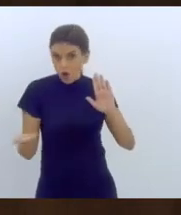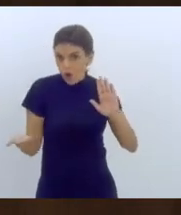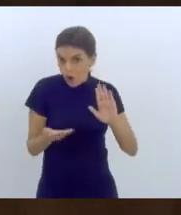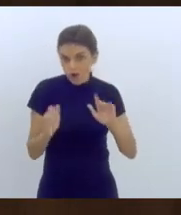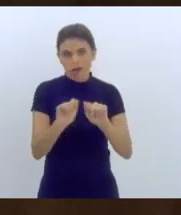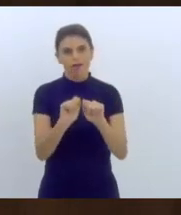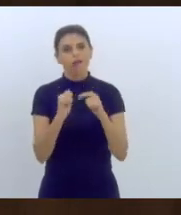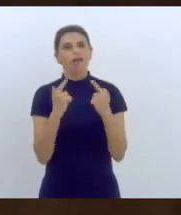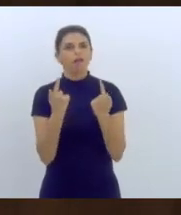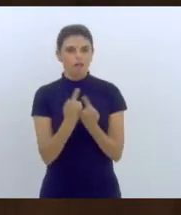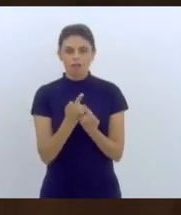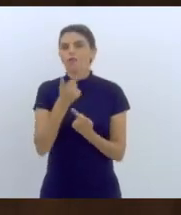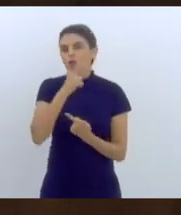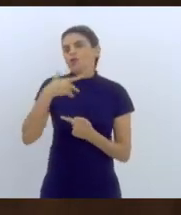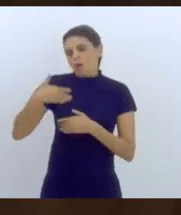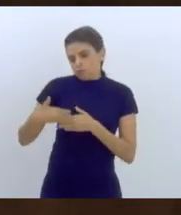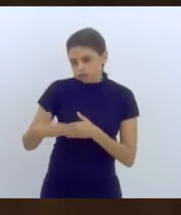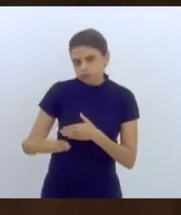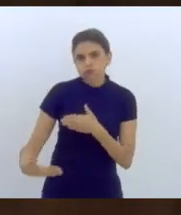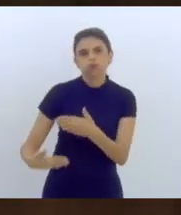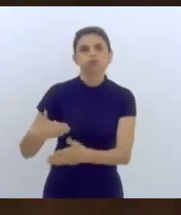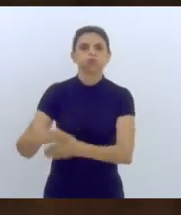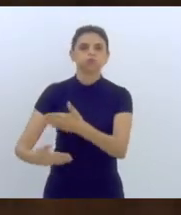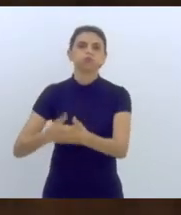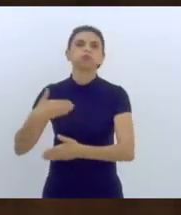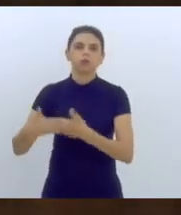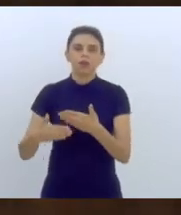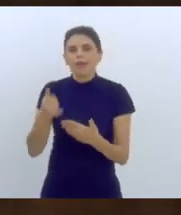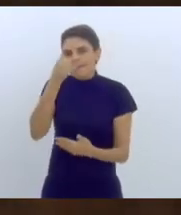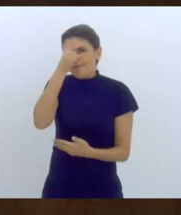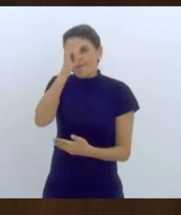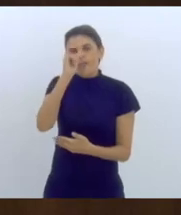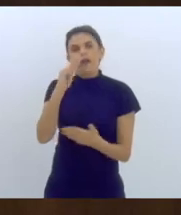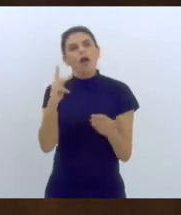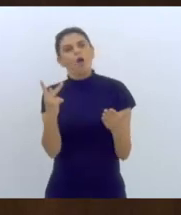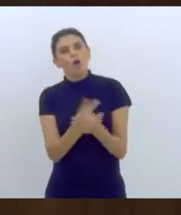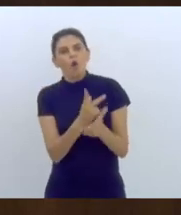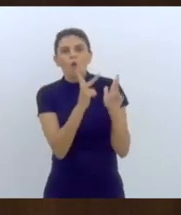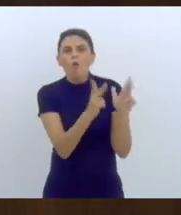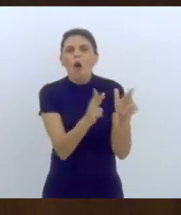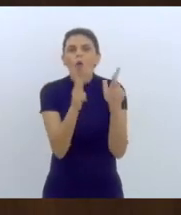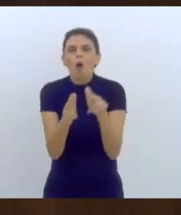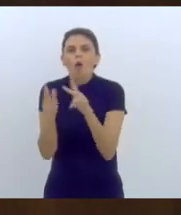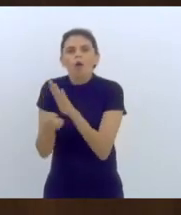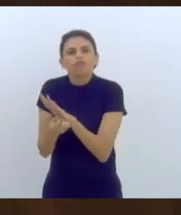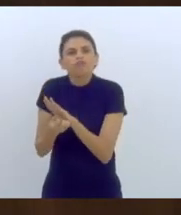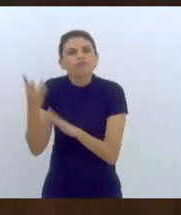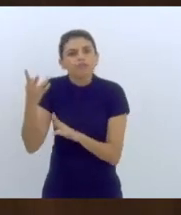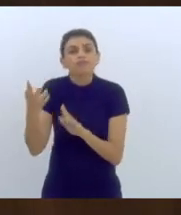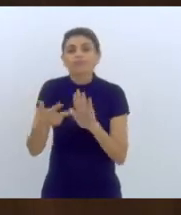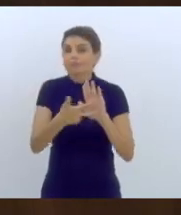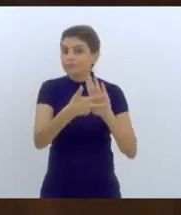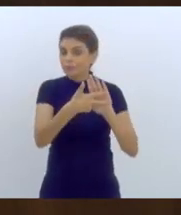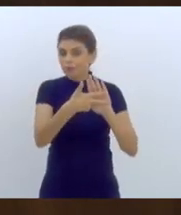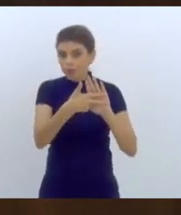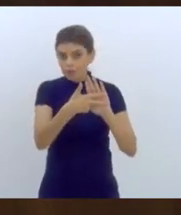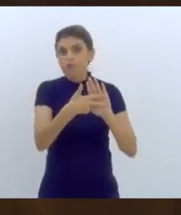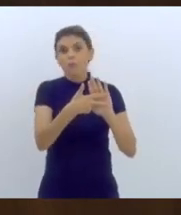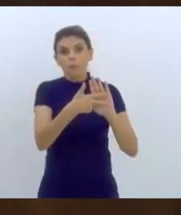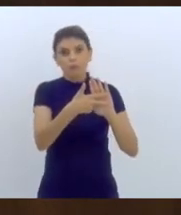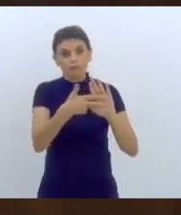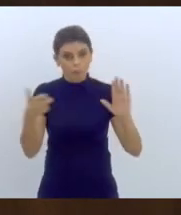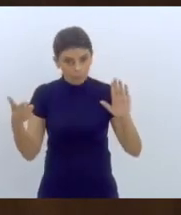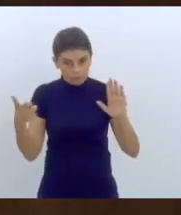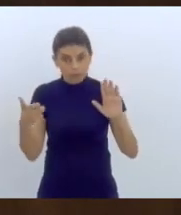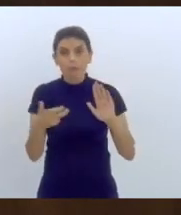Assembleia Legislativa, nós vamos estar evitando com que aconteça diversos crimes, como vem